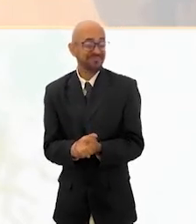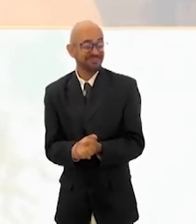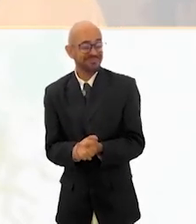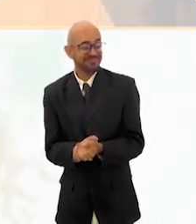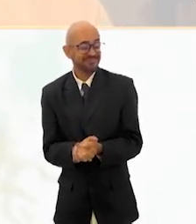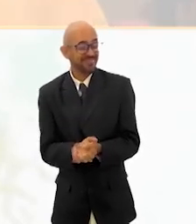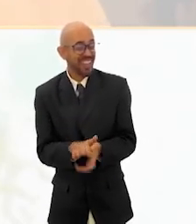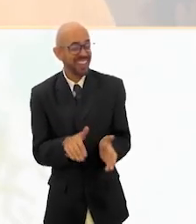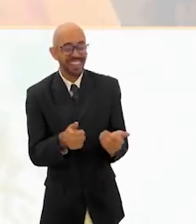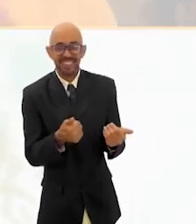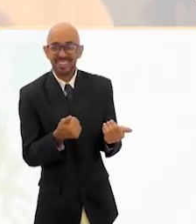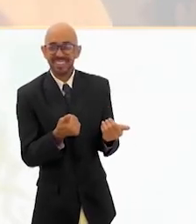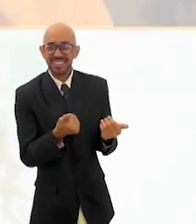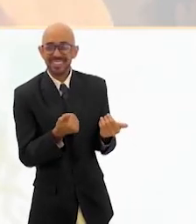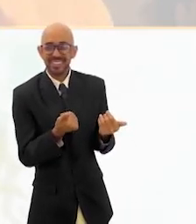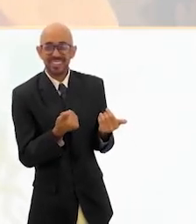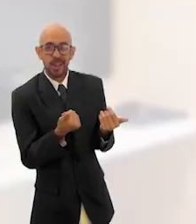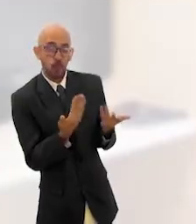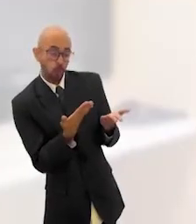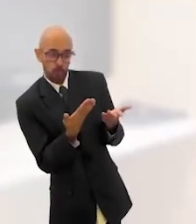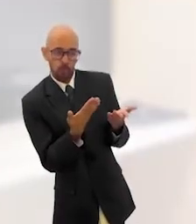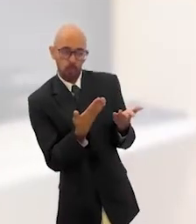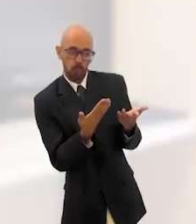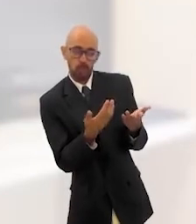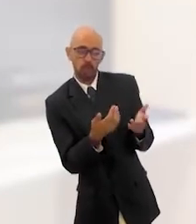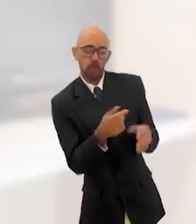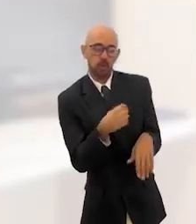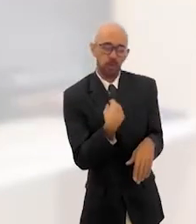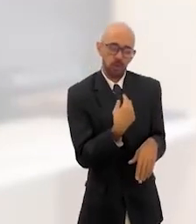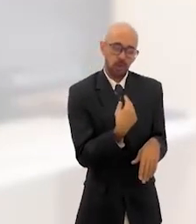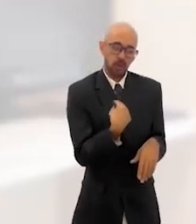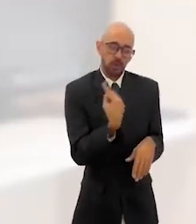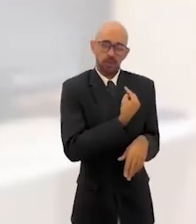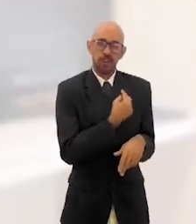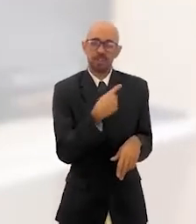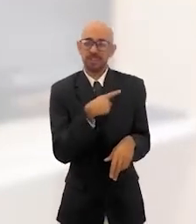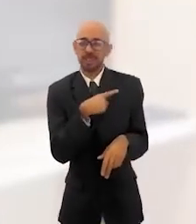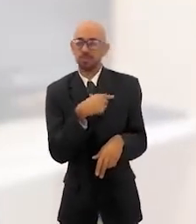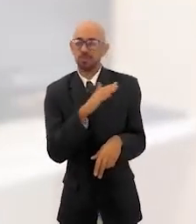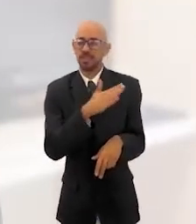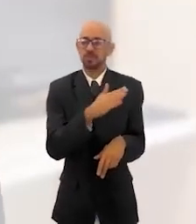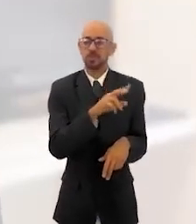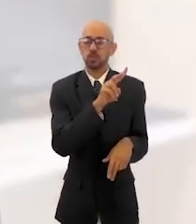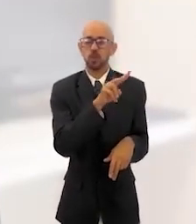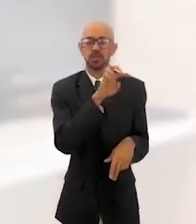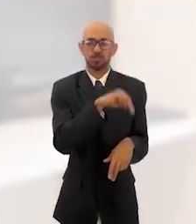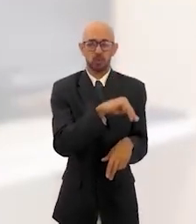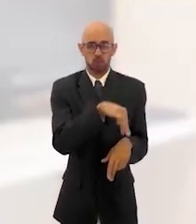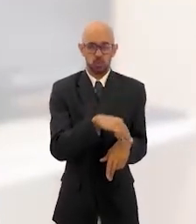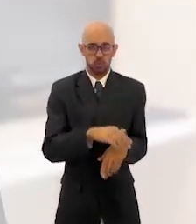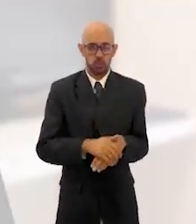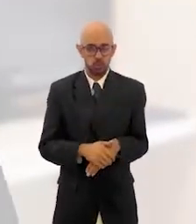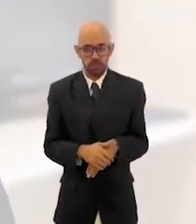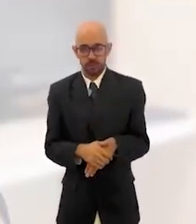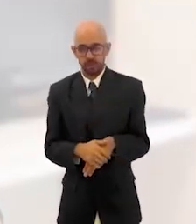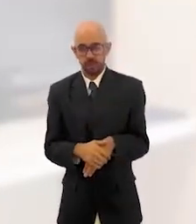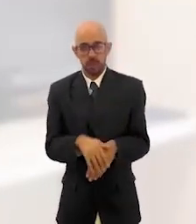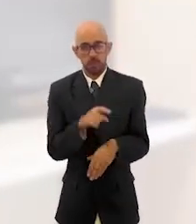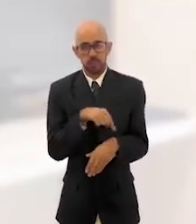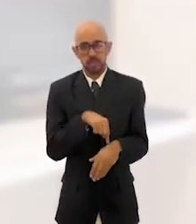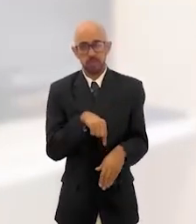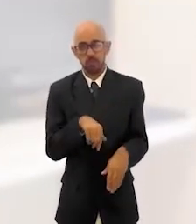Saí. Olha, a gente tem menos de 2 minutos, mas eu queria que você falasse a questão. Você